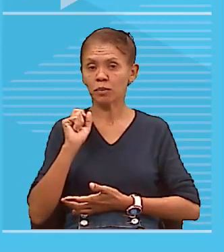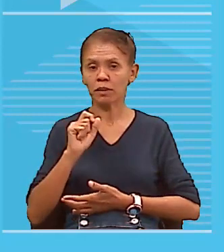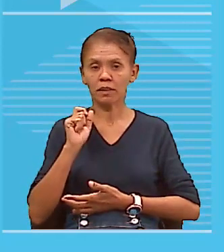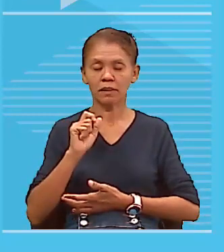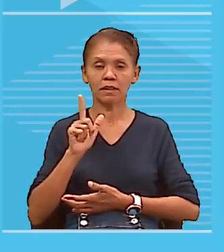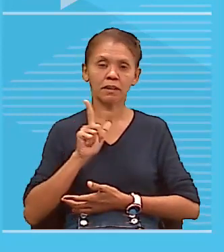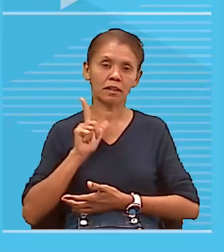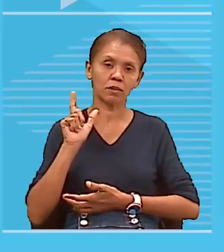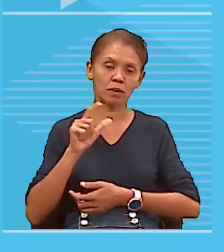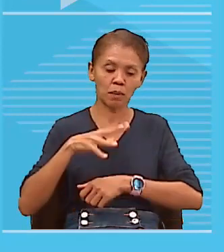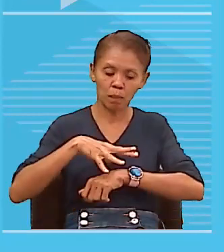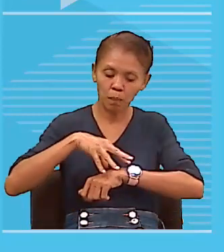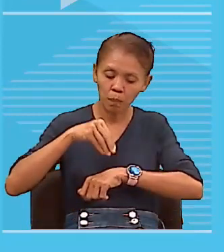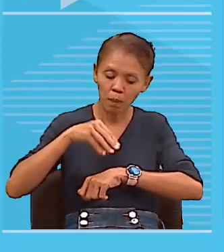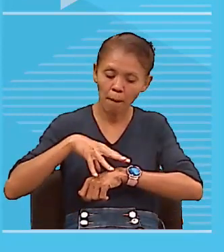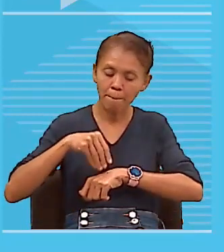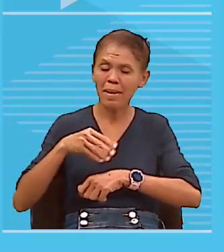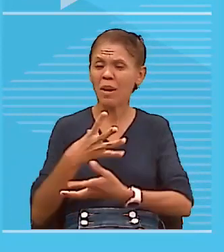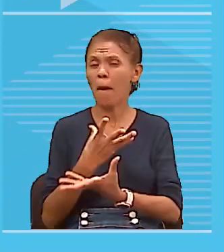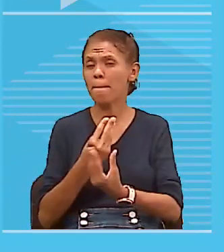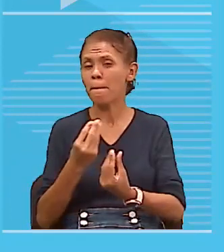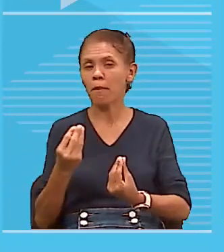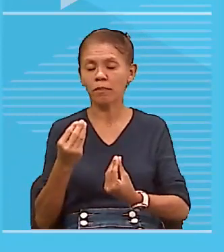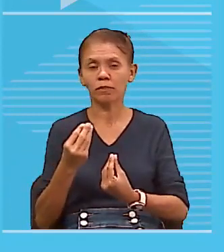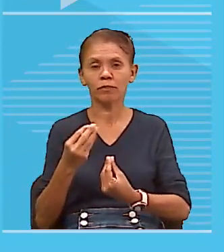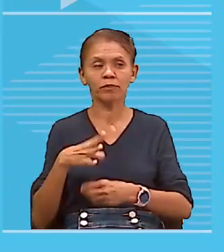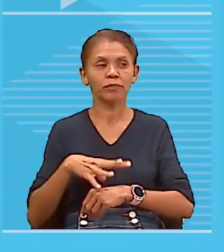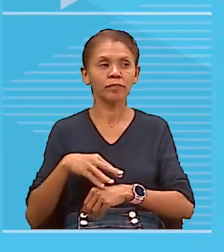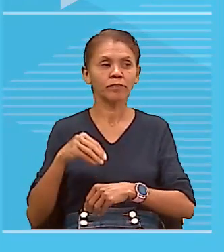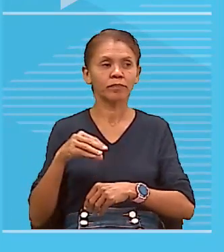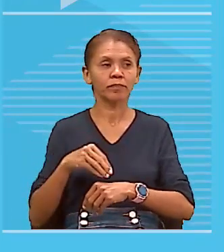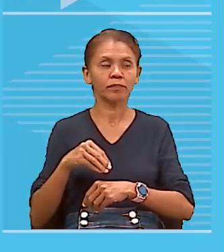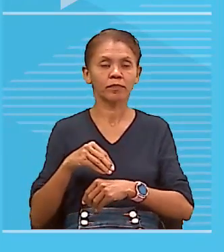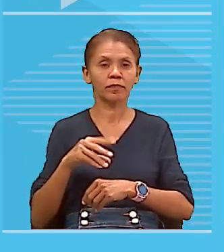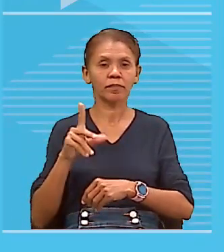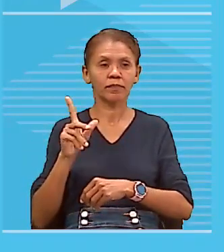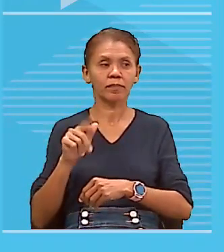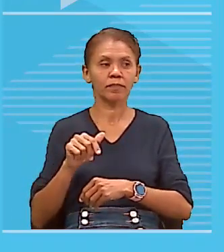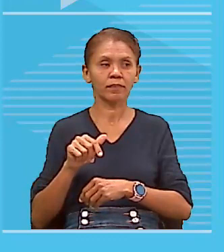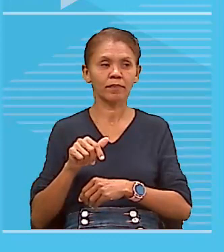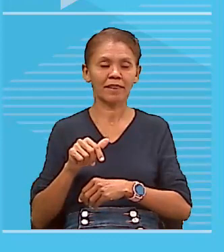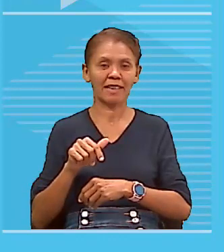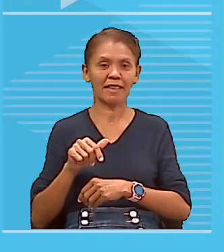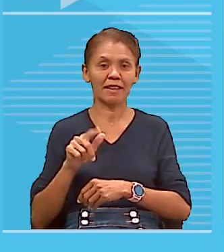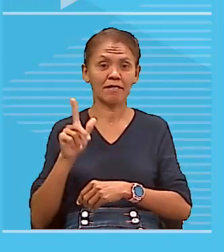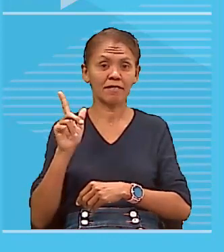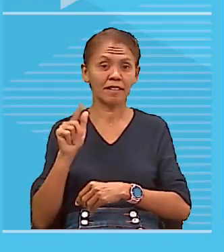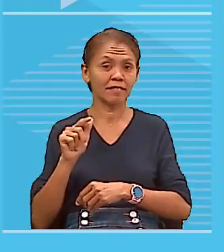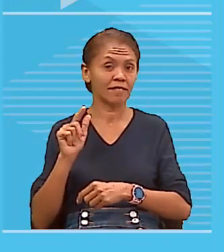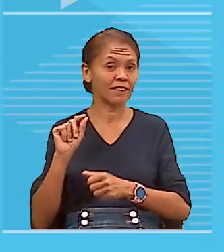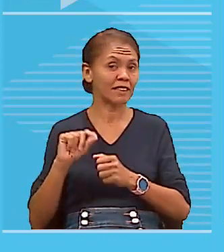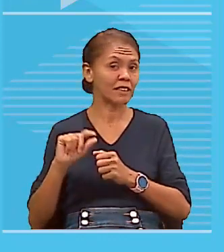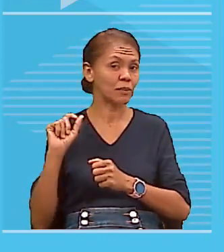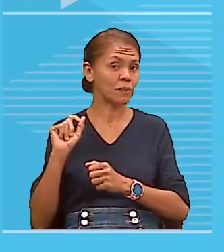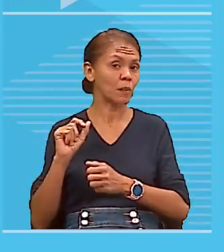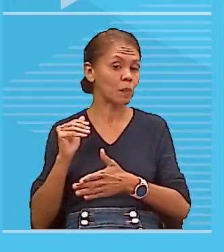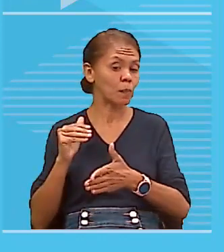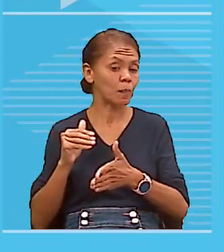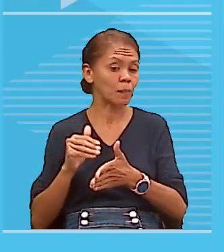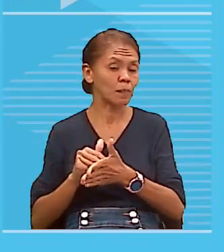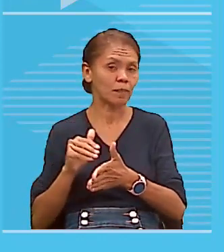nariz tem um monte de pelinho. E esses pelinhos, eles conseguem reter